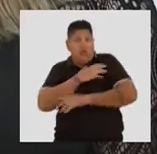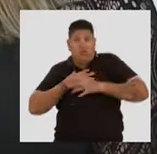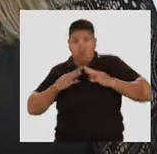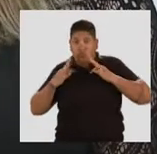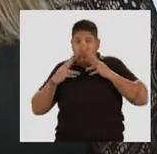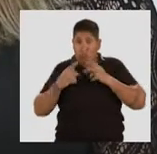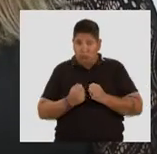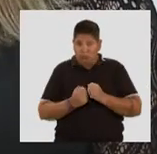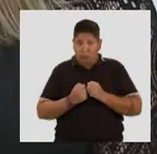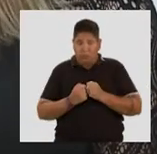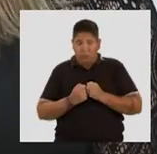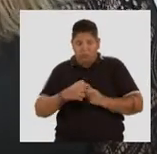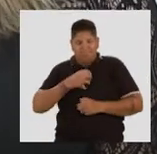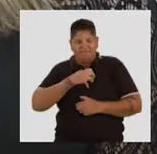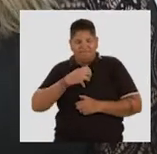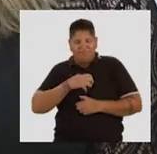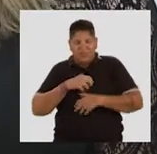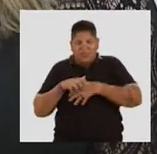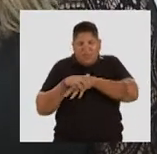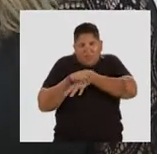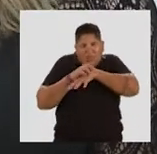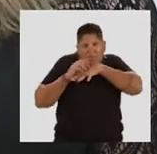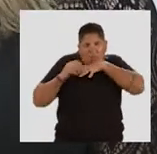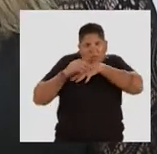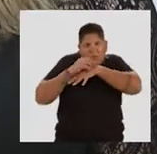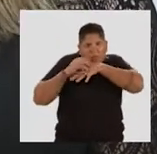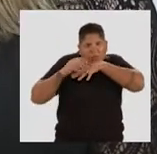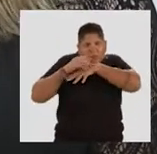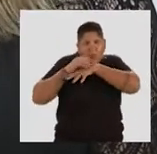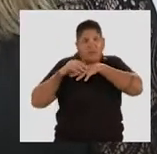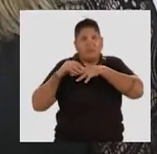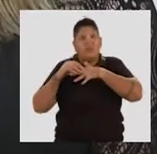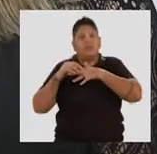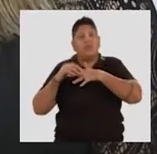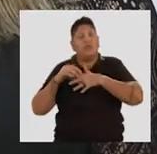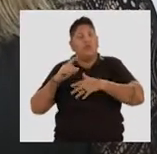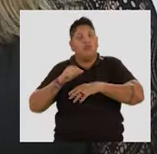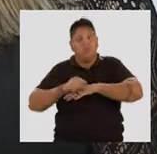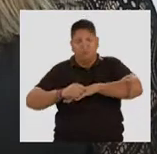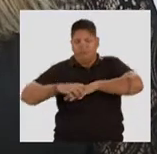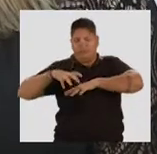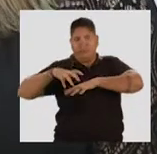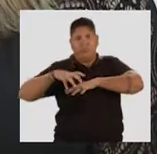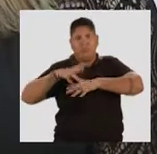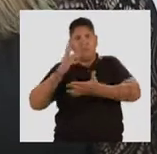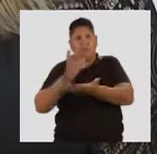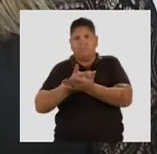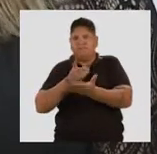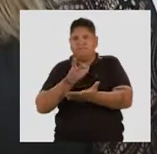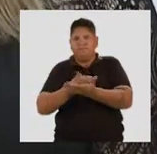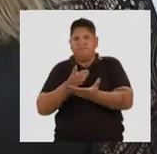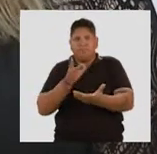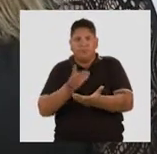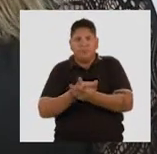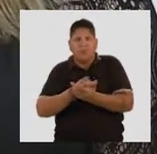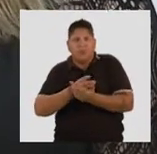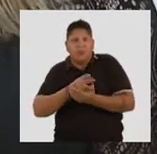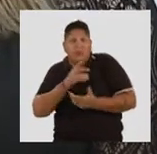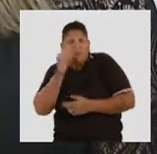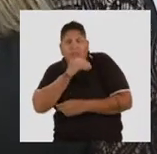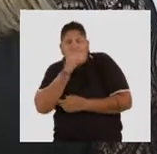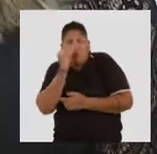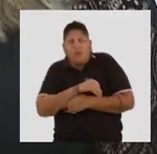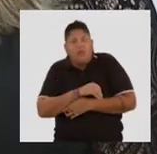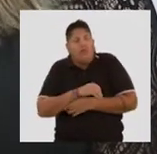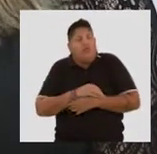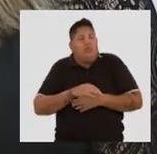membro superior como um todo, sensação de formigamento na ponta dos dedos, um inchaço permanente,